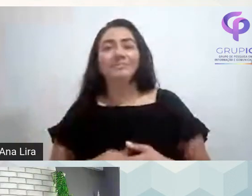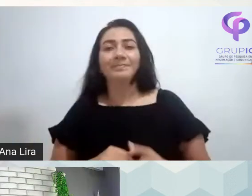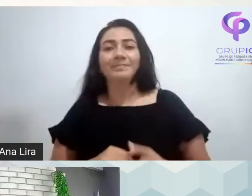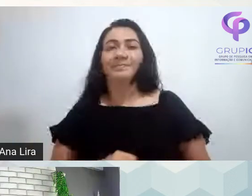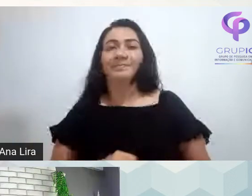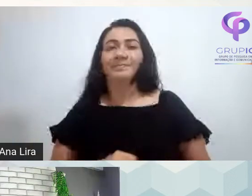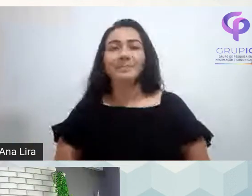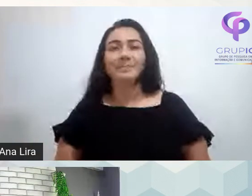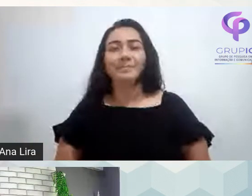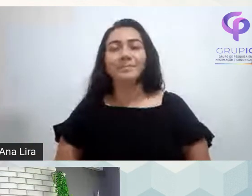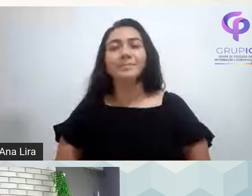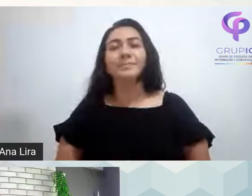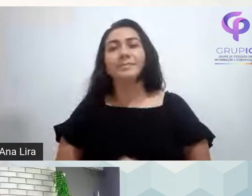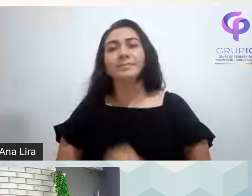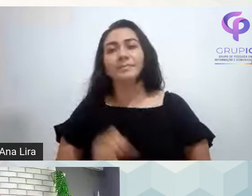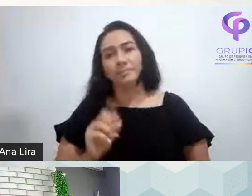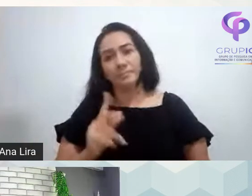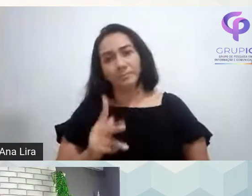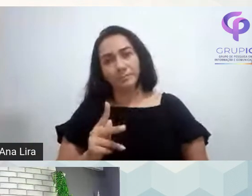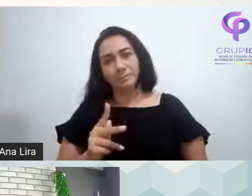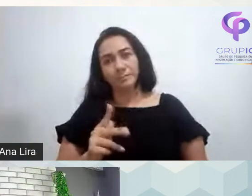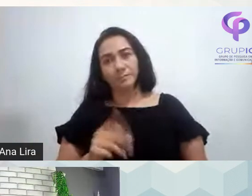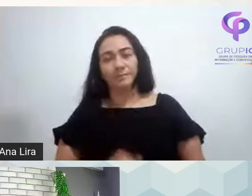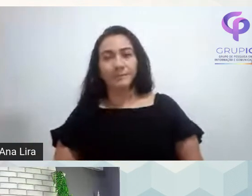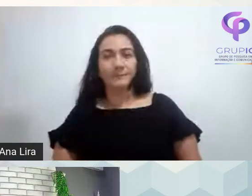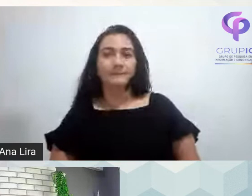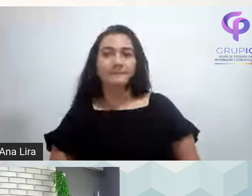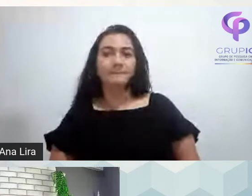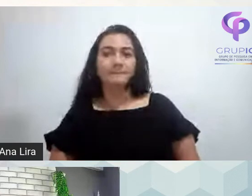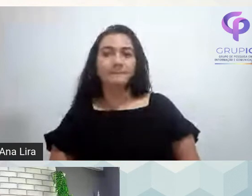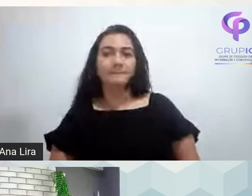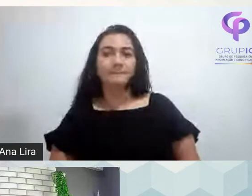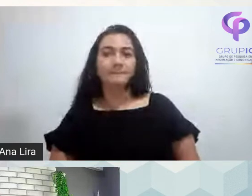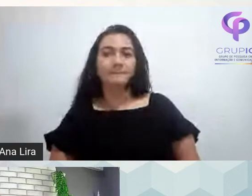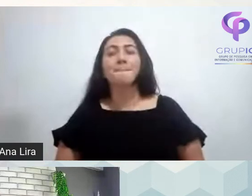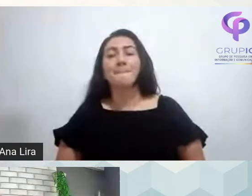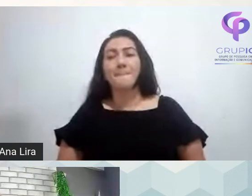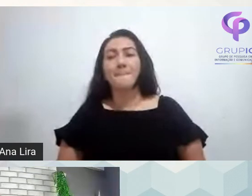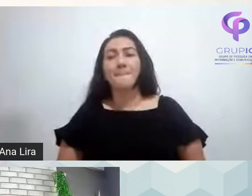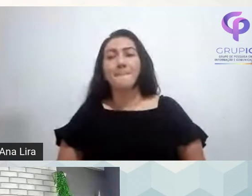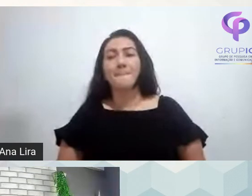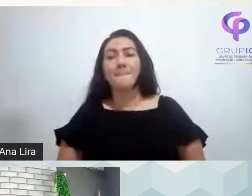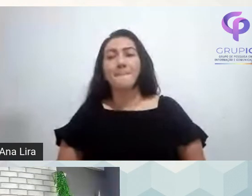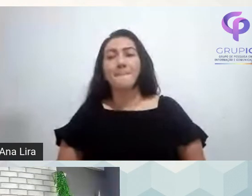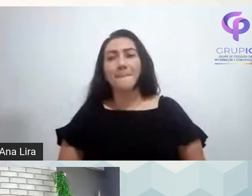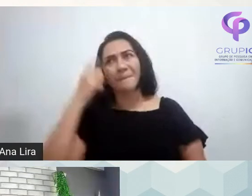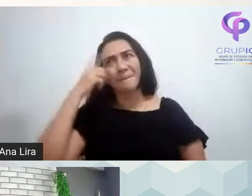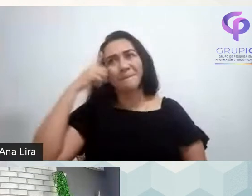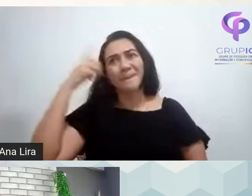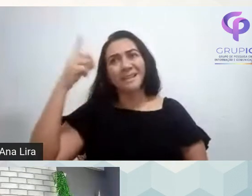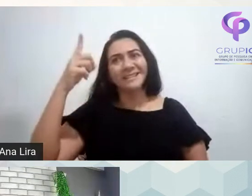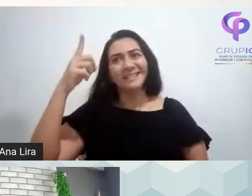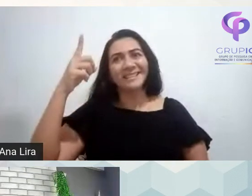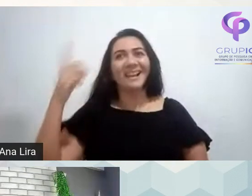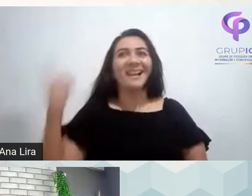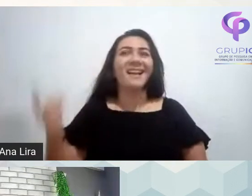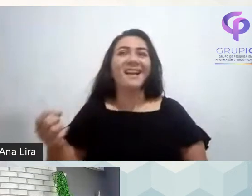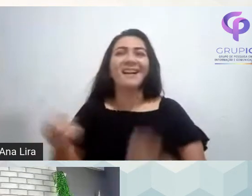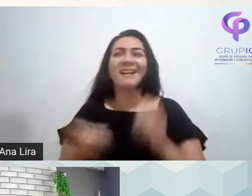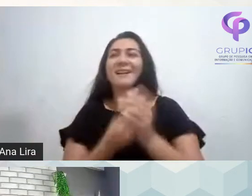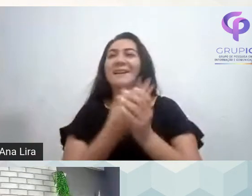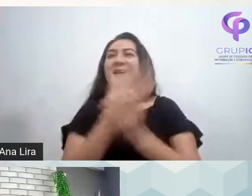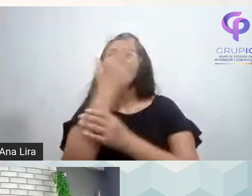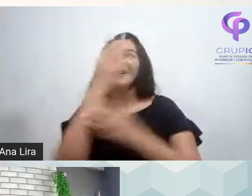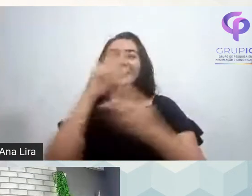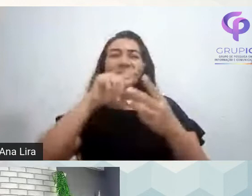Ok, mas é bom já começar a pensar numa possibilidade, né? De a gente fazer um complexo. Então, entra biblioteca, arquivo e museu. Fico